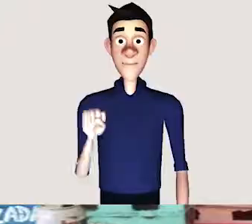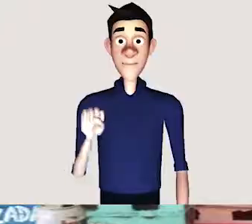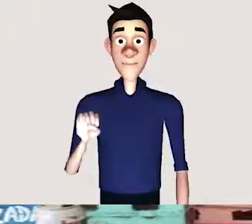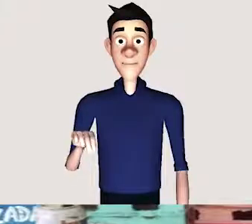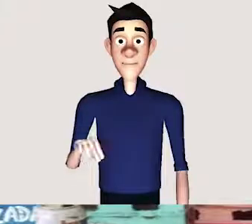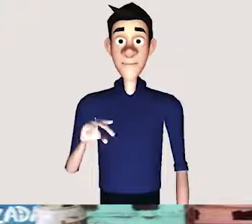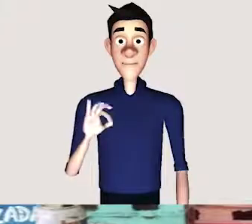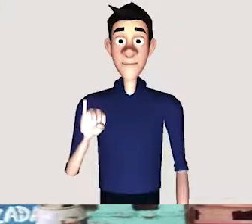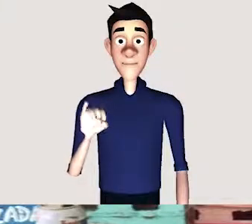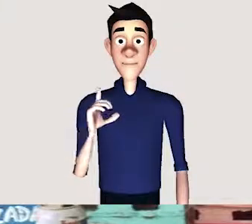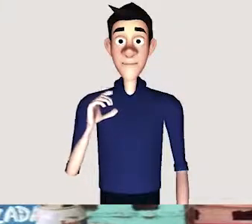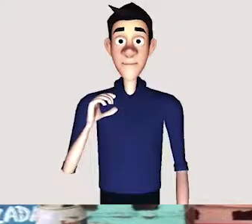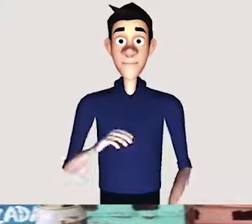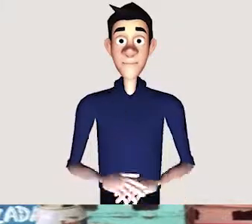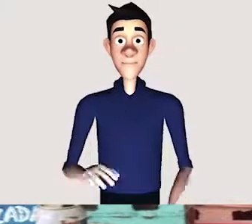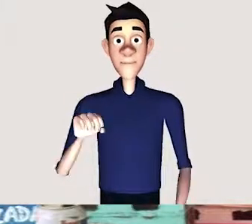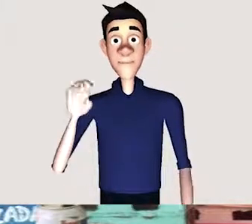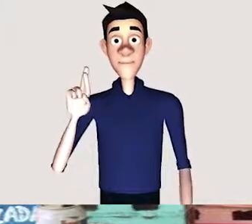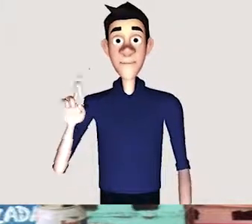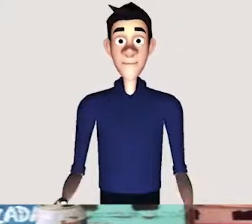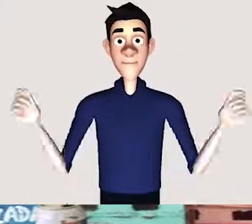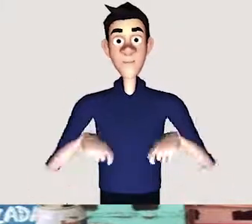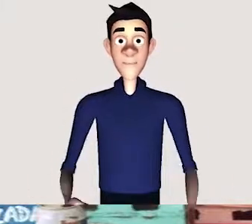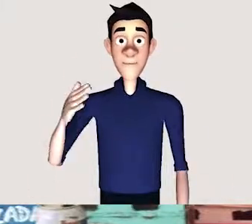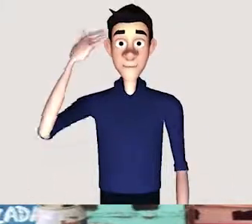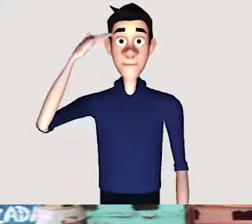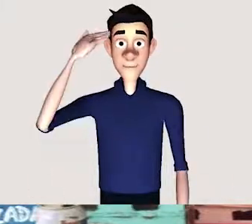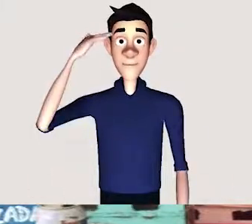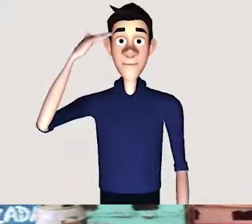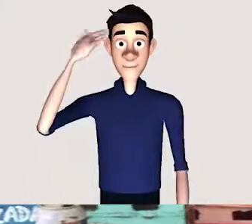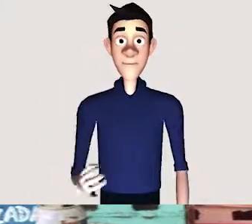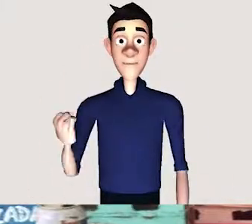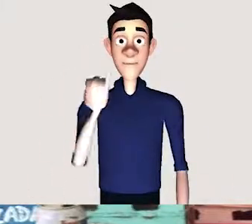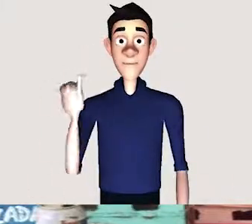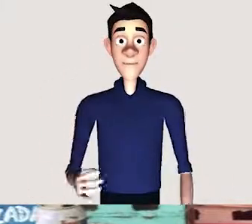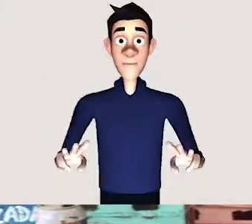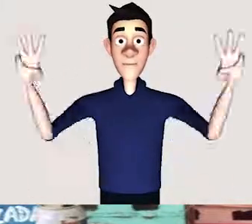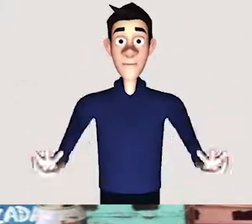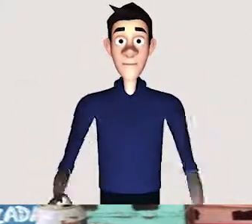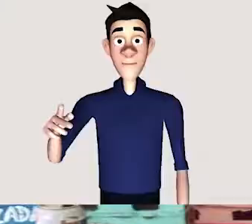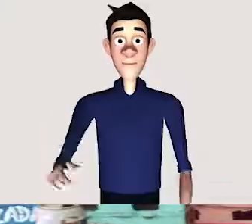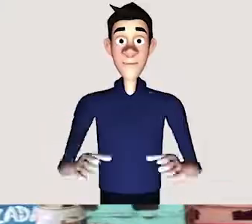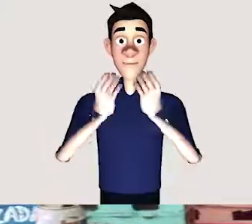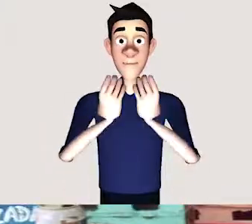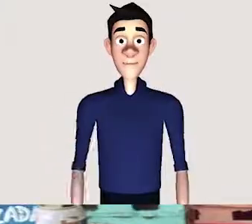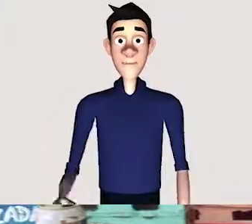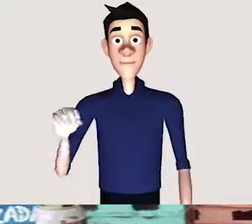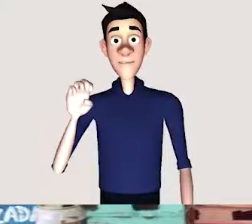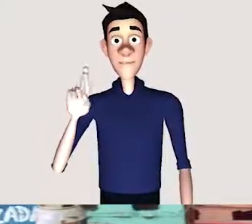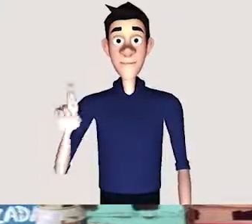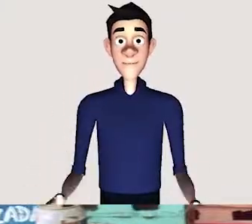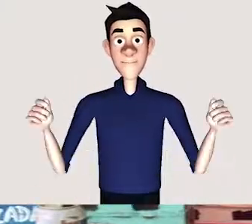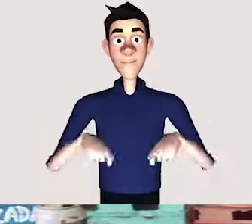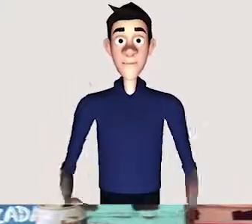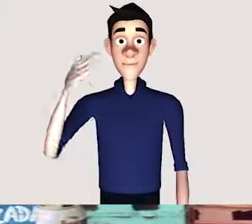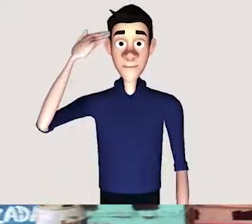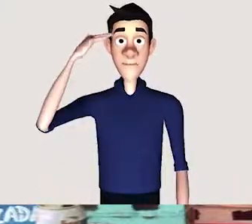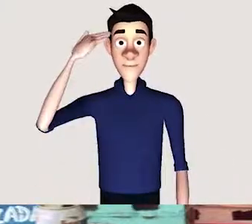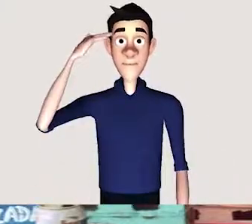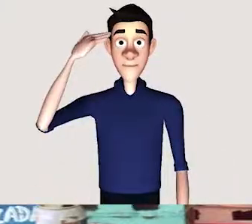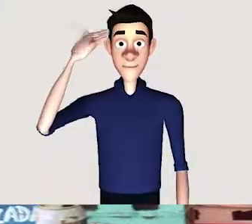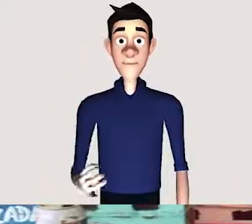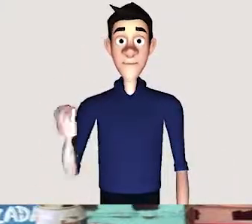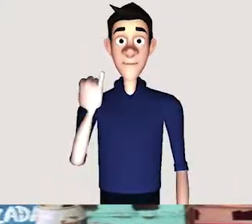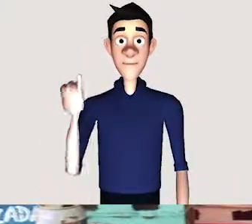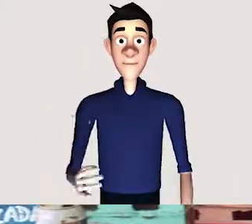populares. É possível compreender a importância do museu como uma ferramenta de luta. Onde eu